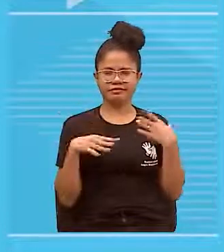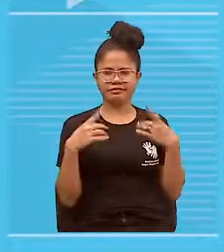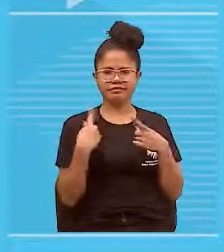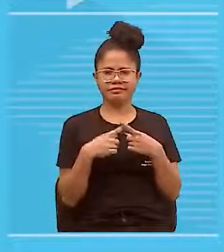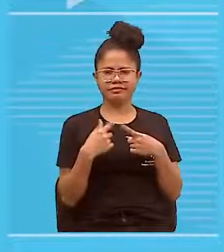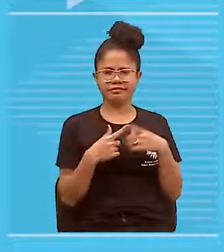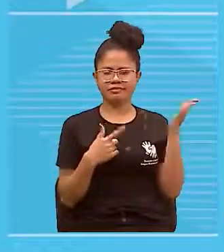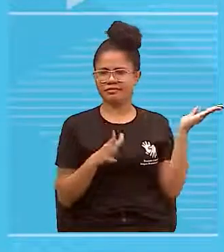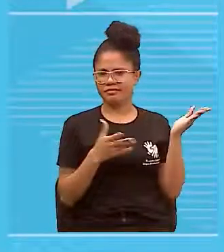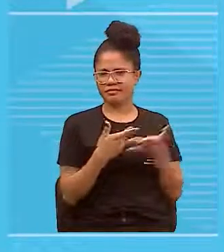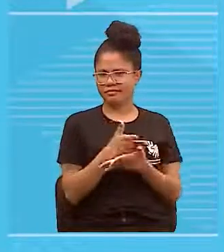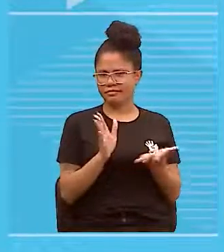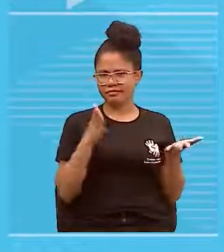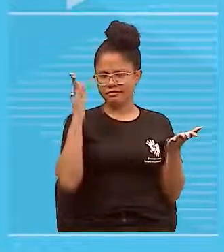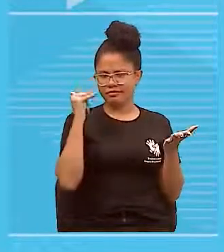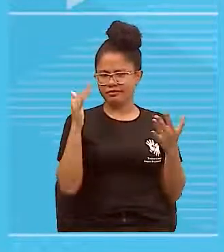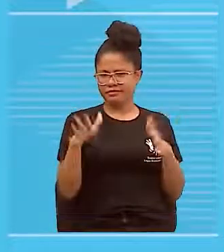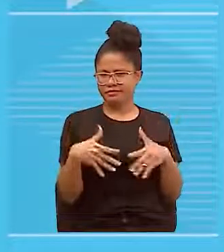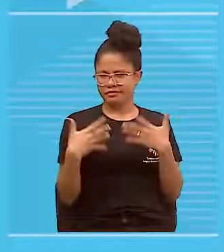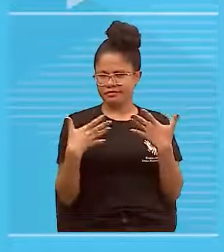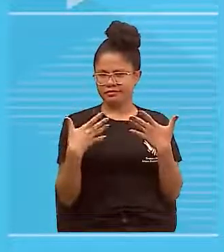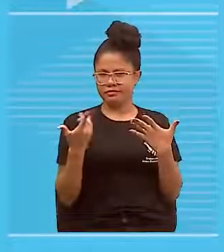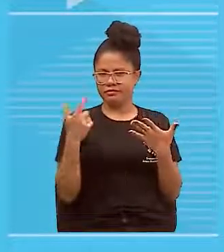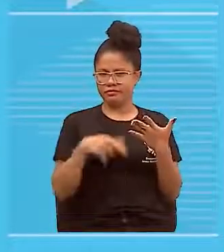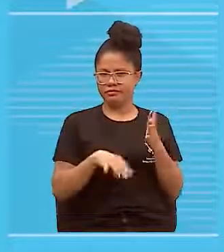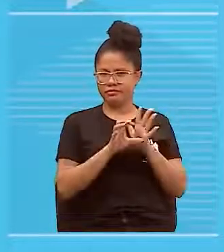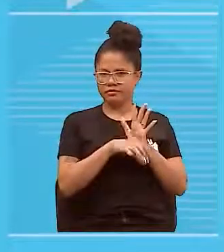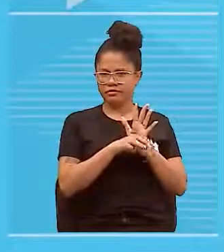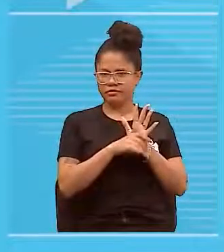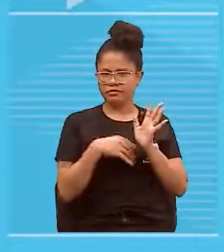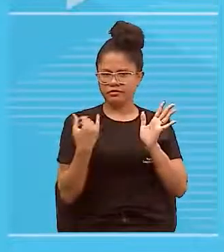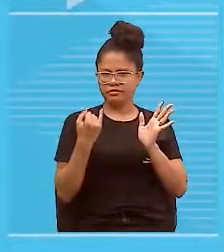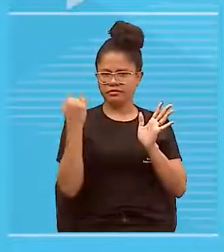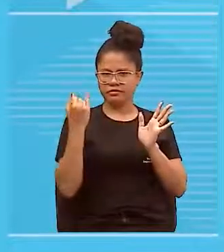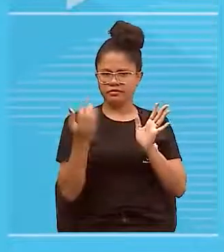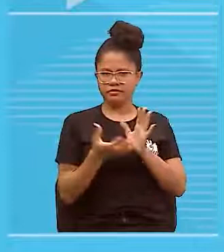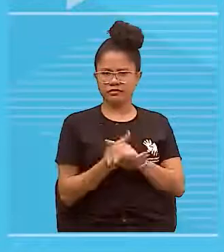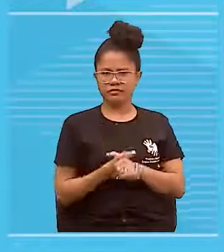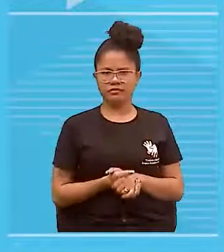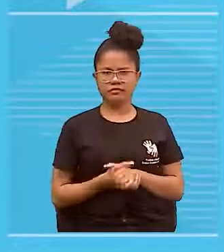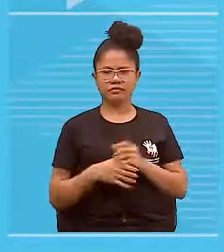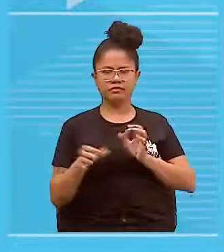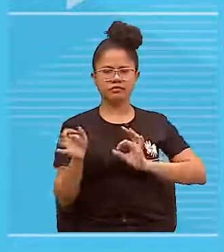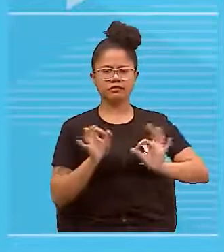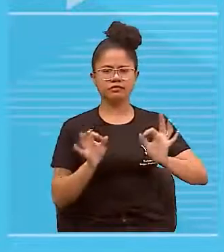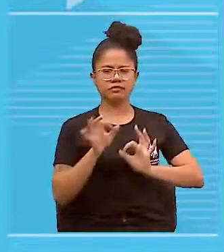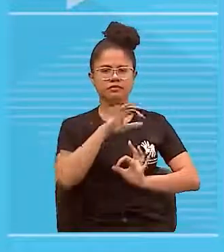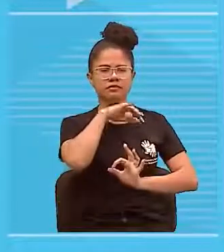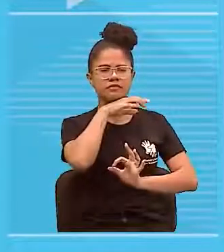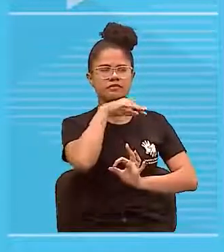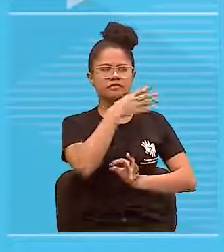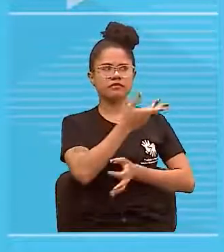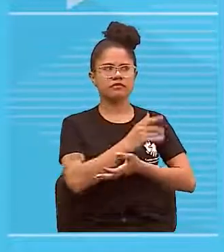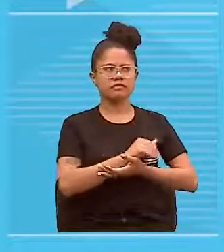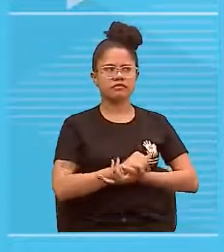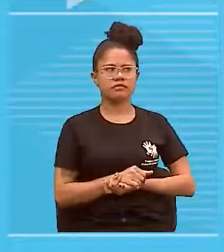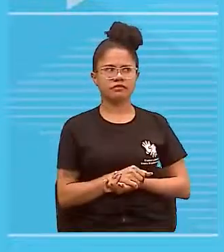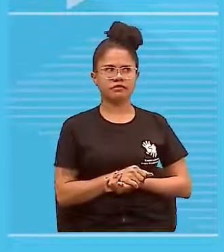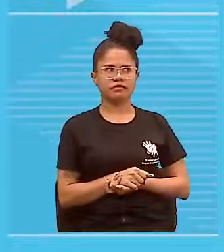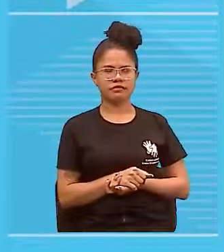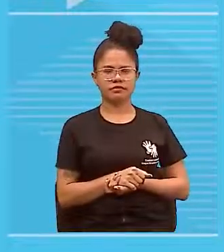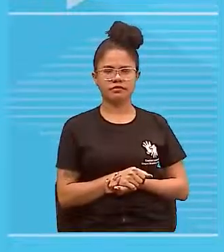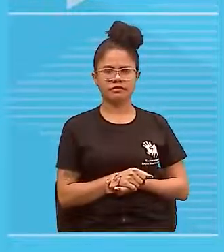você já sabe. Preste atenção, olha alguns outros conceitos básicos dentro dos níveis de organização. O ecótone